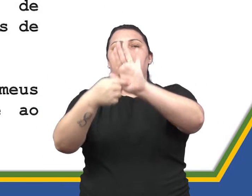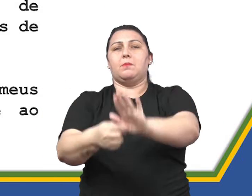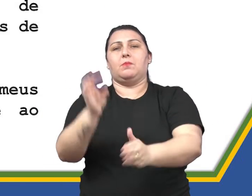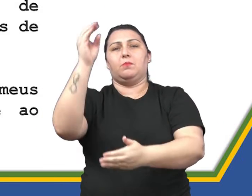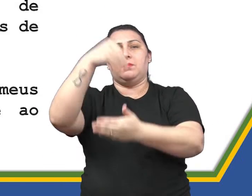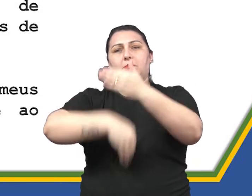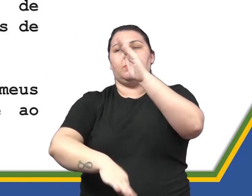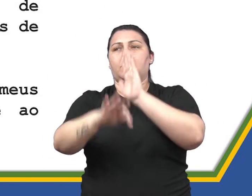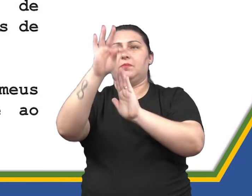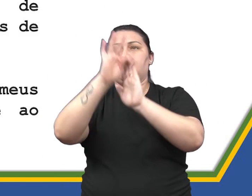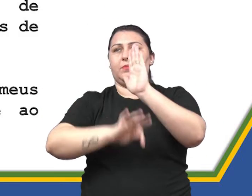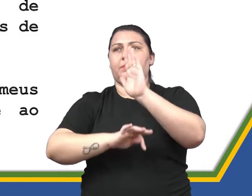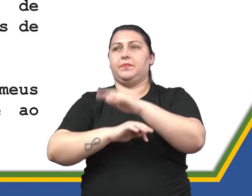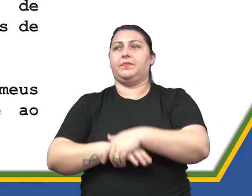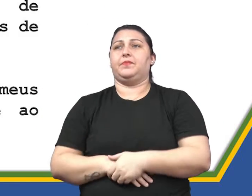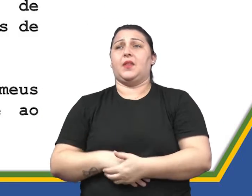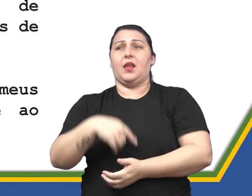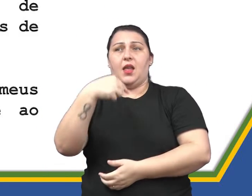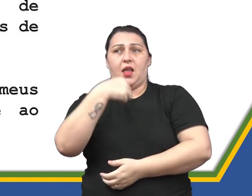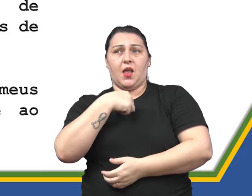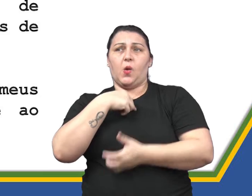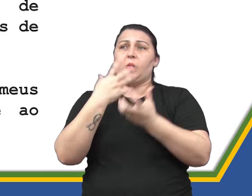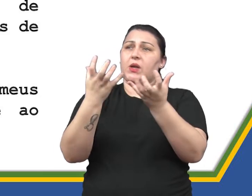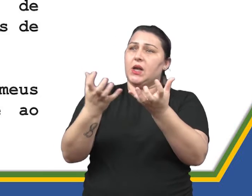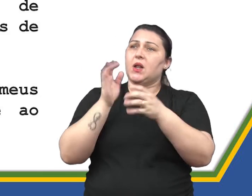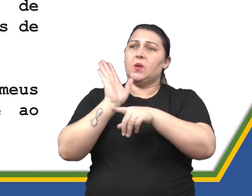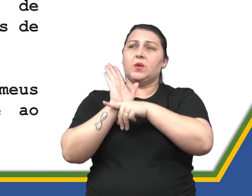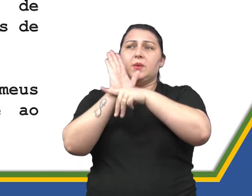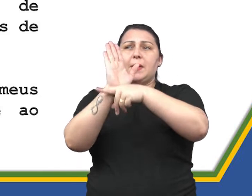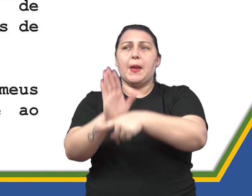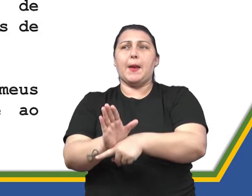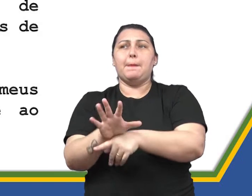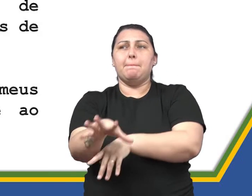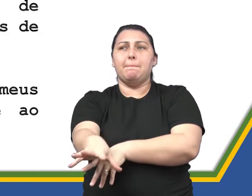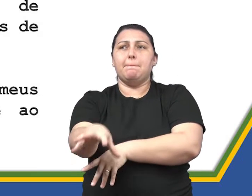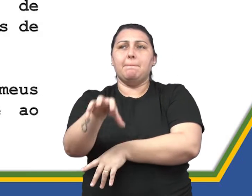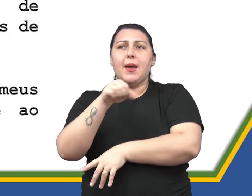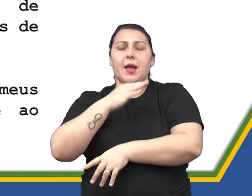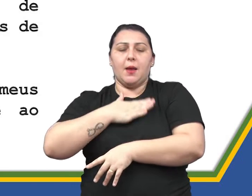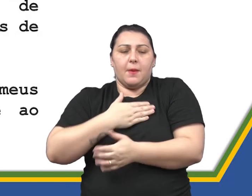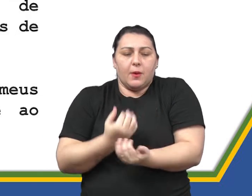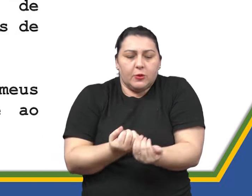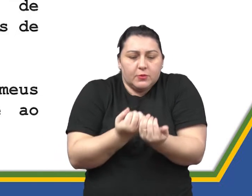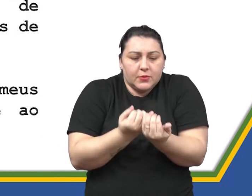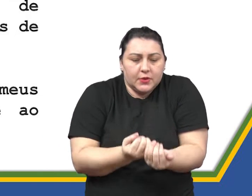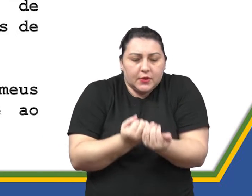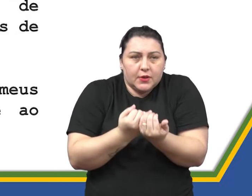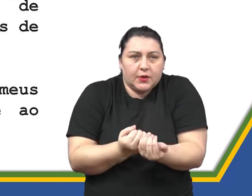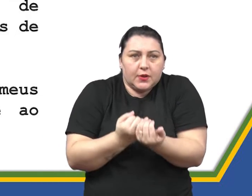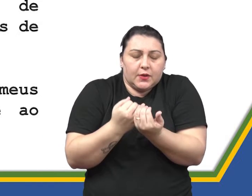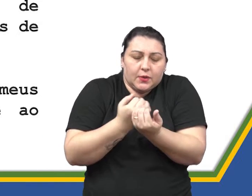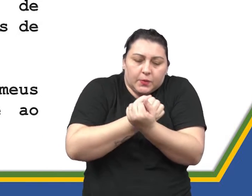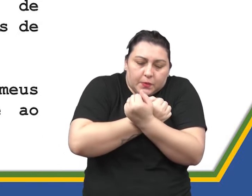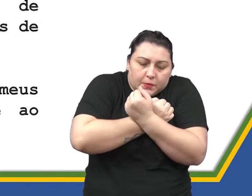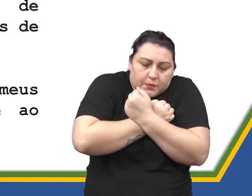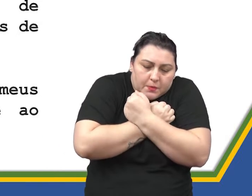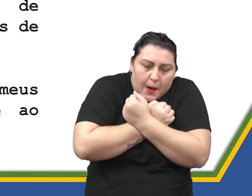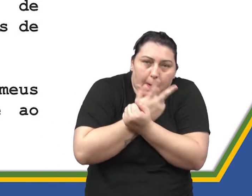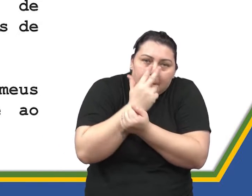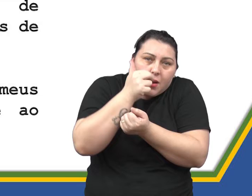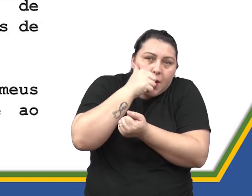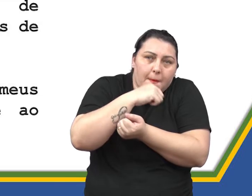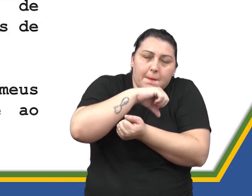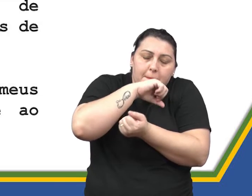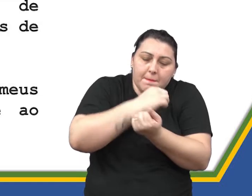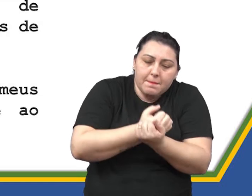texto é este aqui, ó. Eu, querendo ajudar, peguei-o em meus braços e o aninhei como uma mãe ao